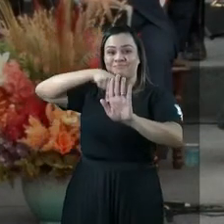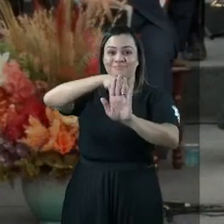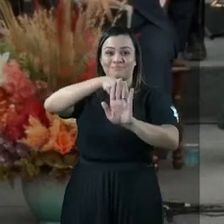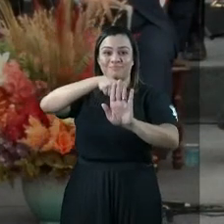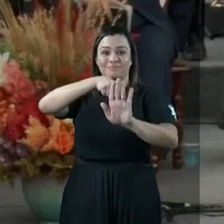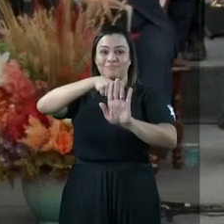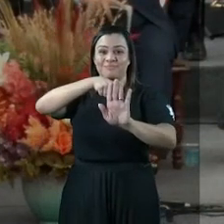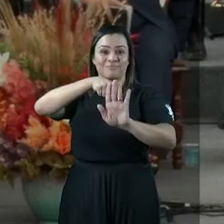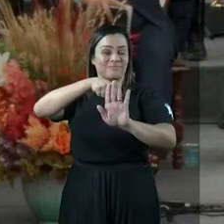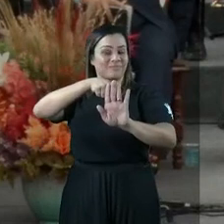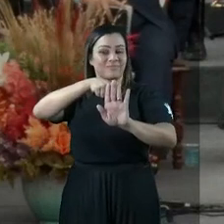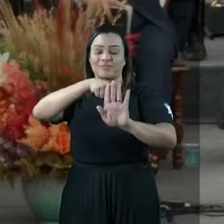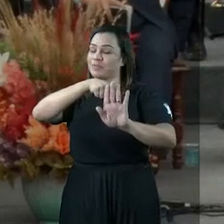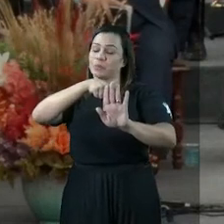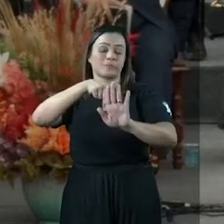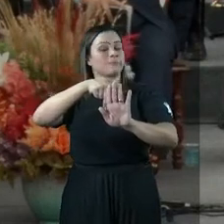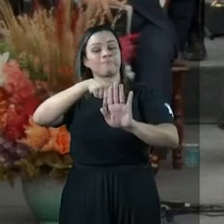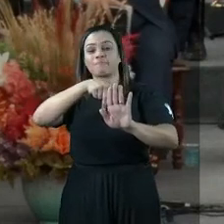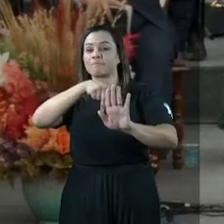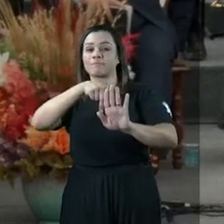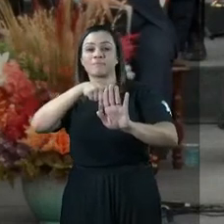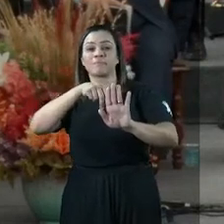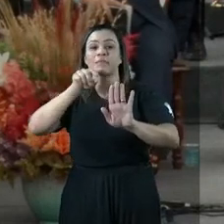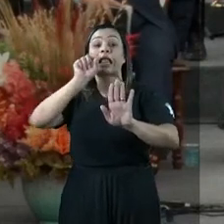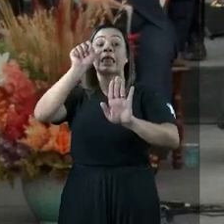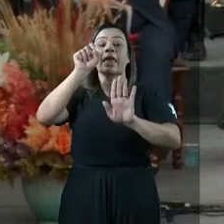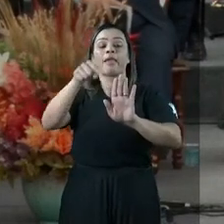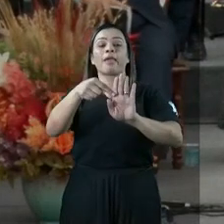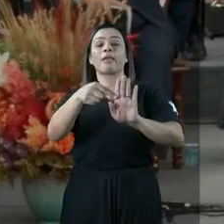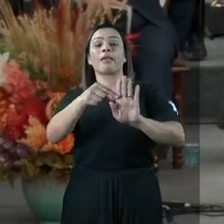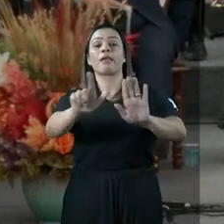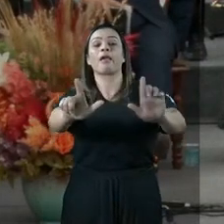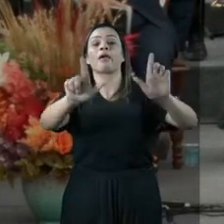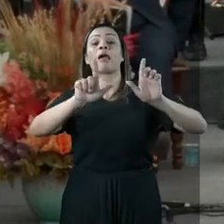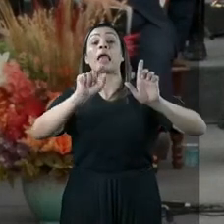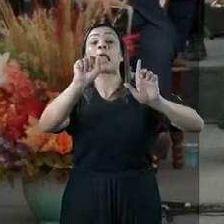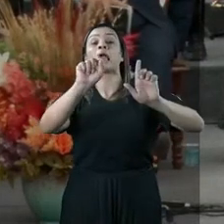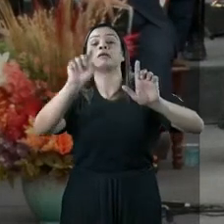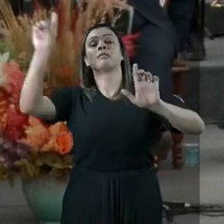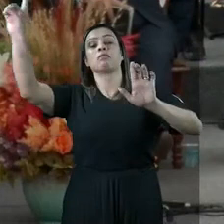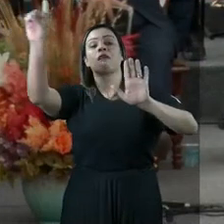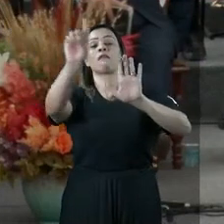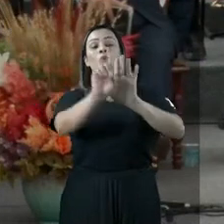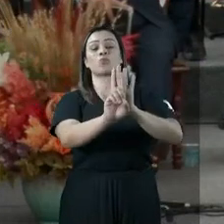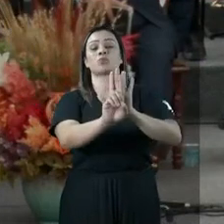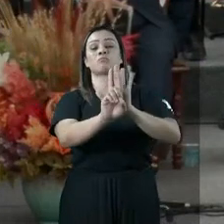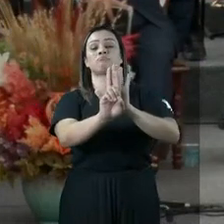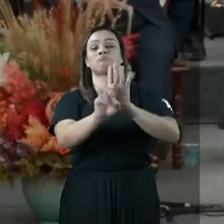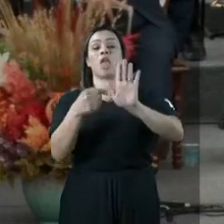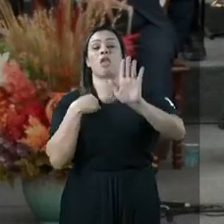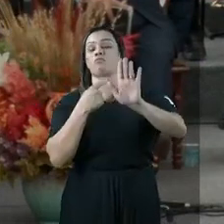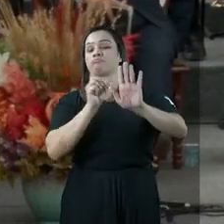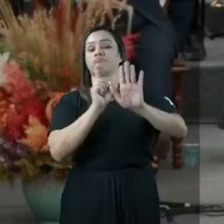móvel litúrgico religioso, eu estou vendo a face do Rei da Glória. Eu vou repetir para alguém que trouxe glória a Deus